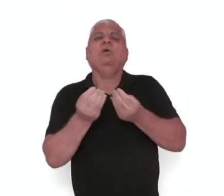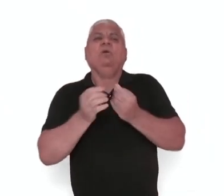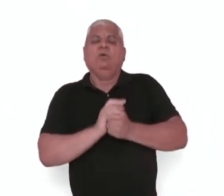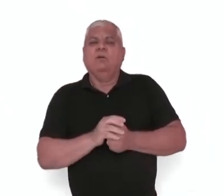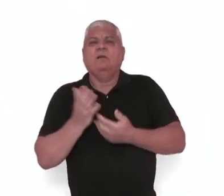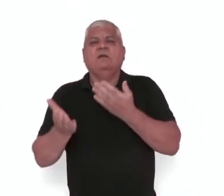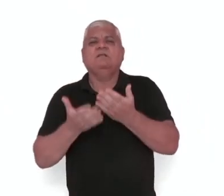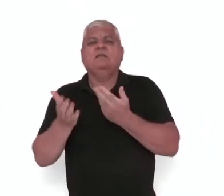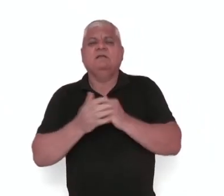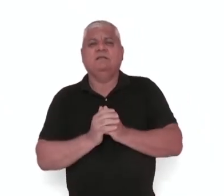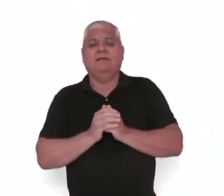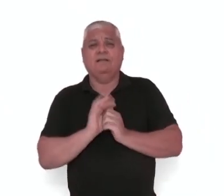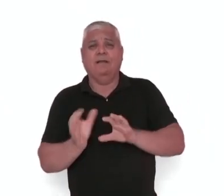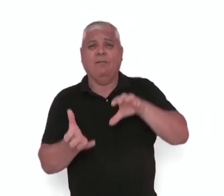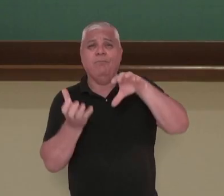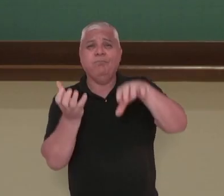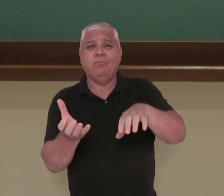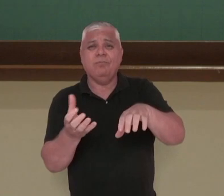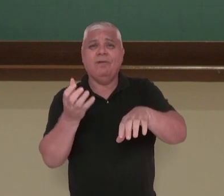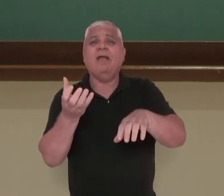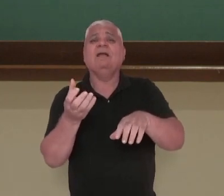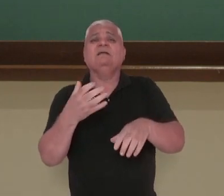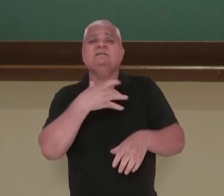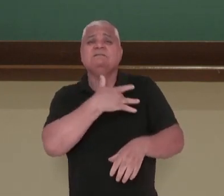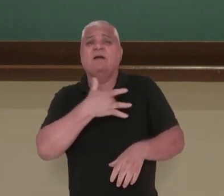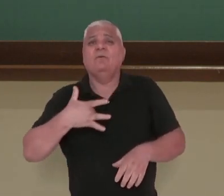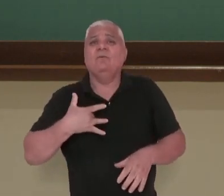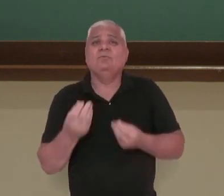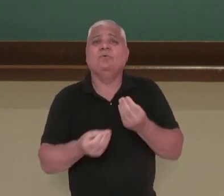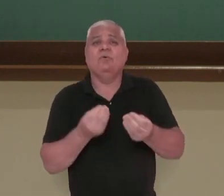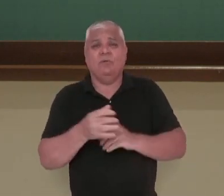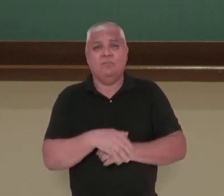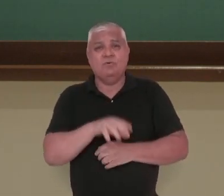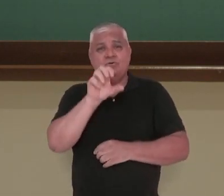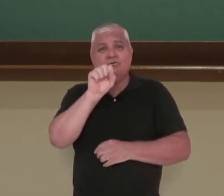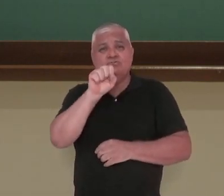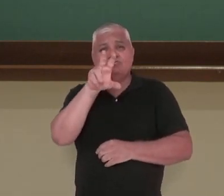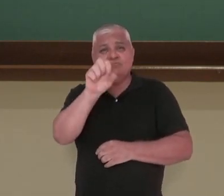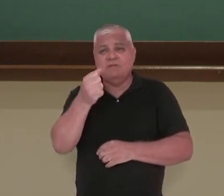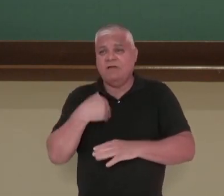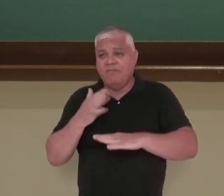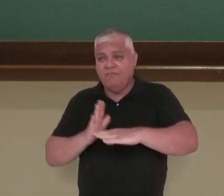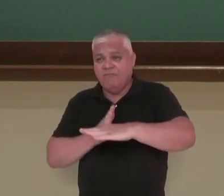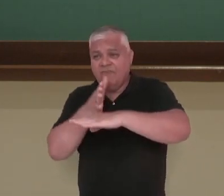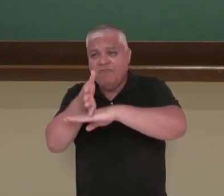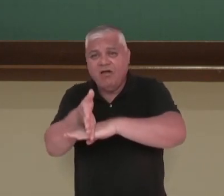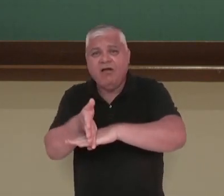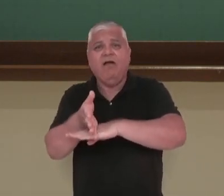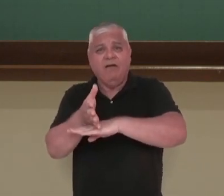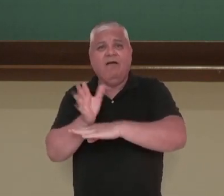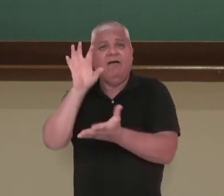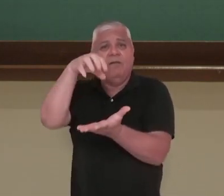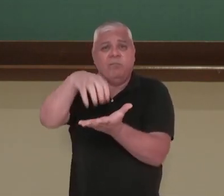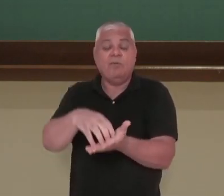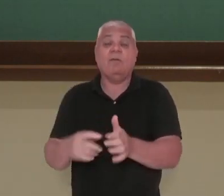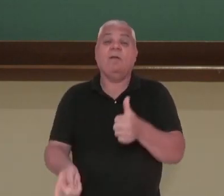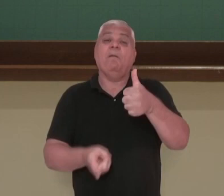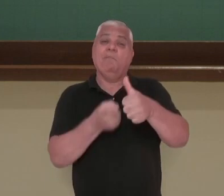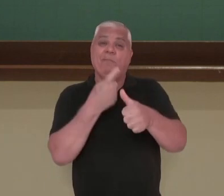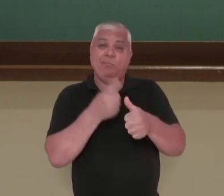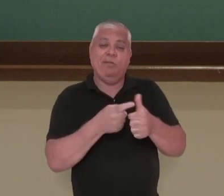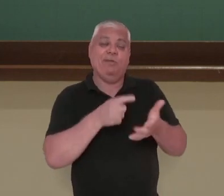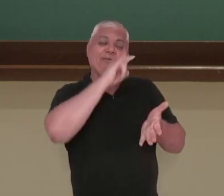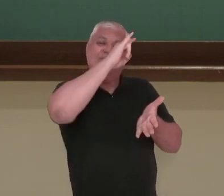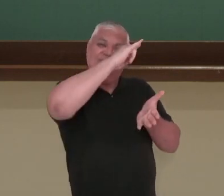de saúde se não seguíssemos regras básicas? Talvez você já tenha frequentado alguma unidade de saúde. Você sabe que primeiro você tem que fazer o cadastro. Depois